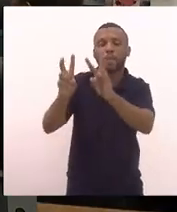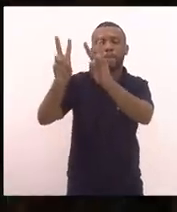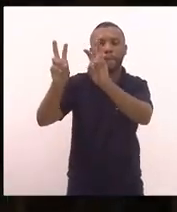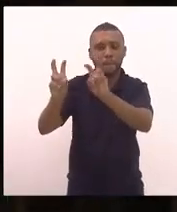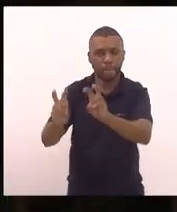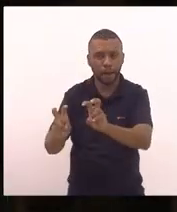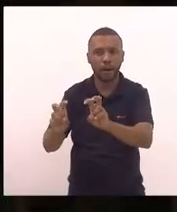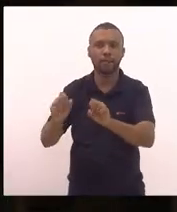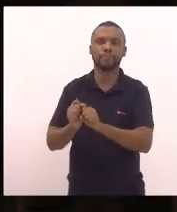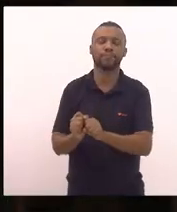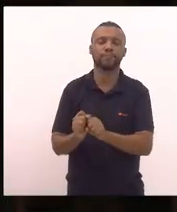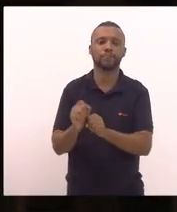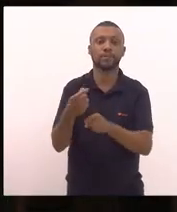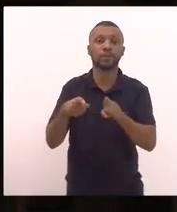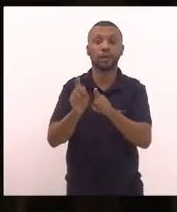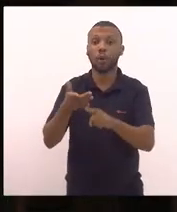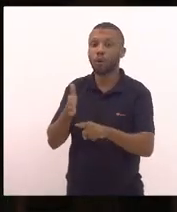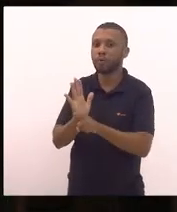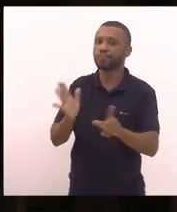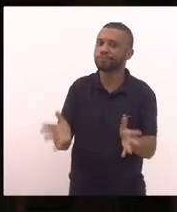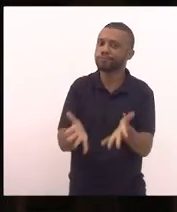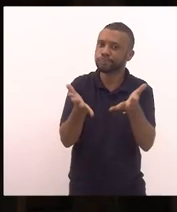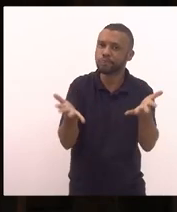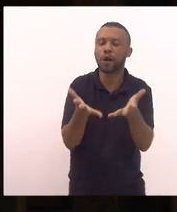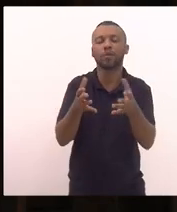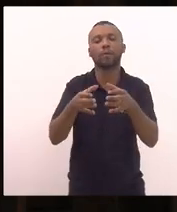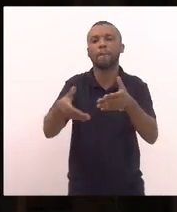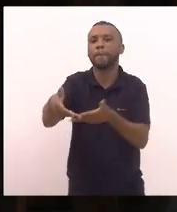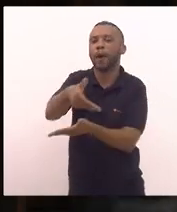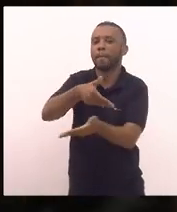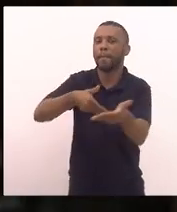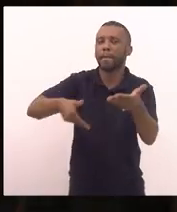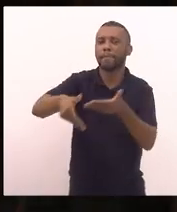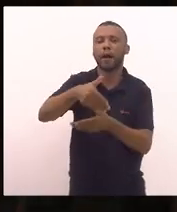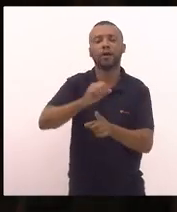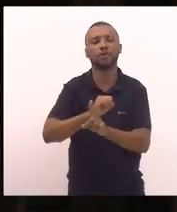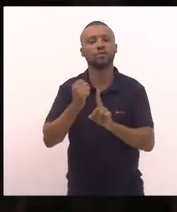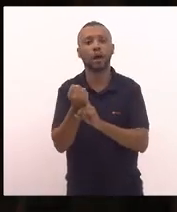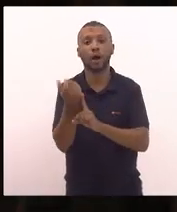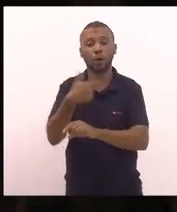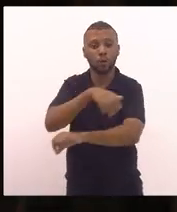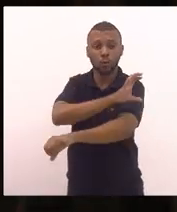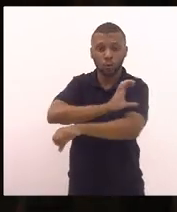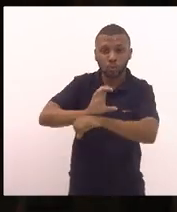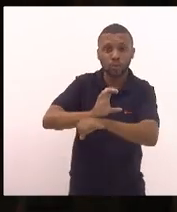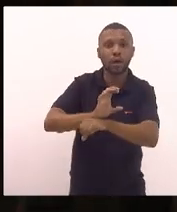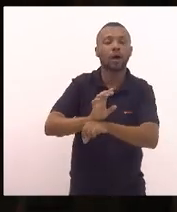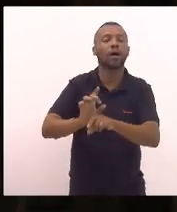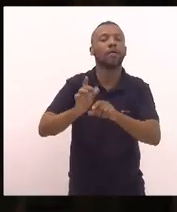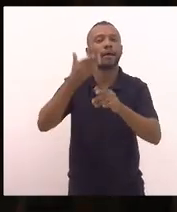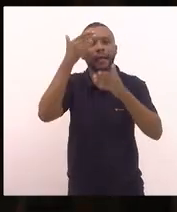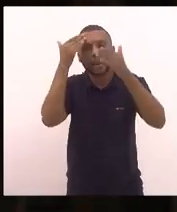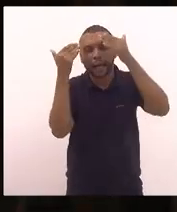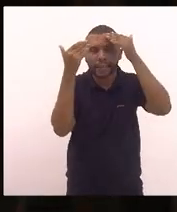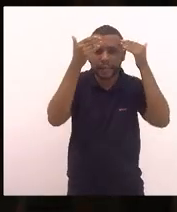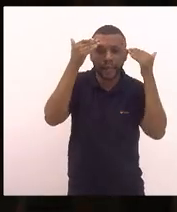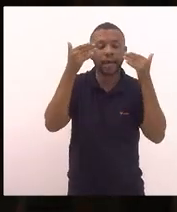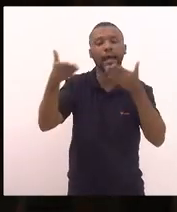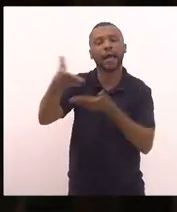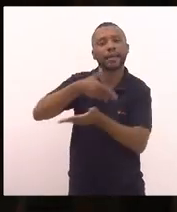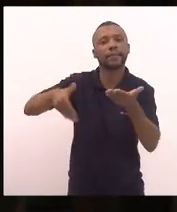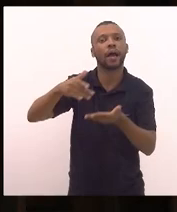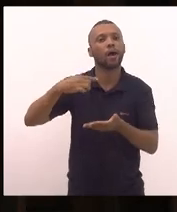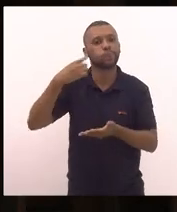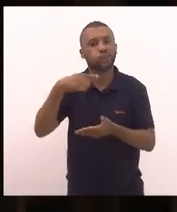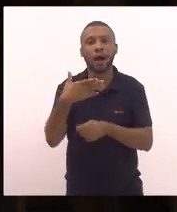jurídicos, contribuir com a promoção do convívio social, cultural e lazer entre advogados